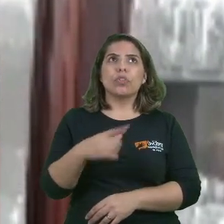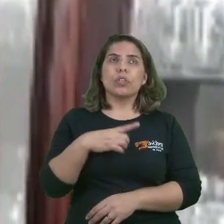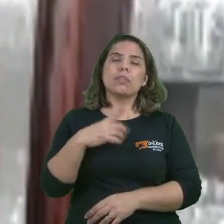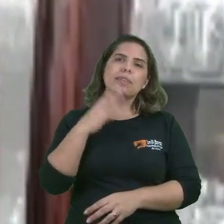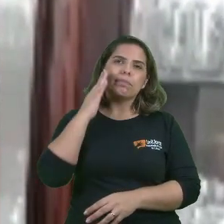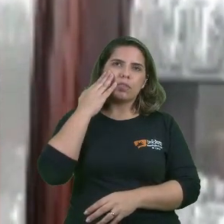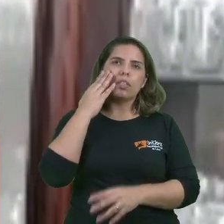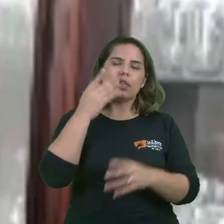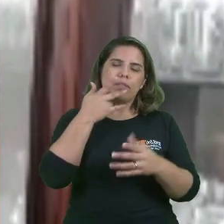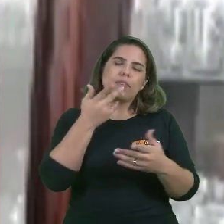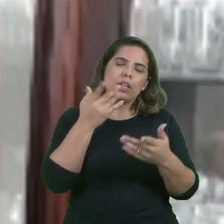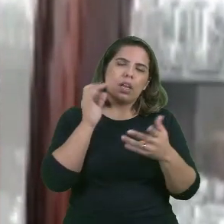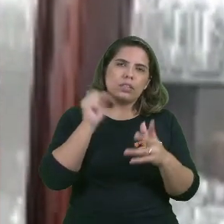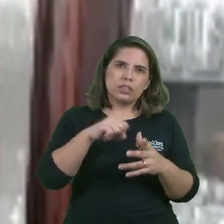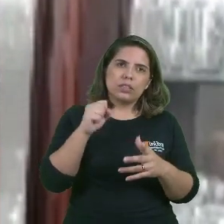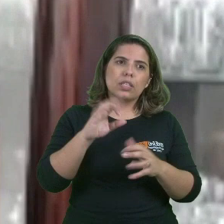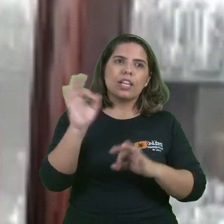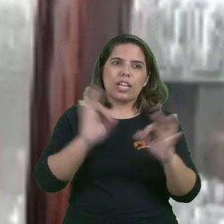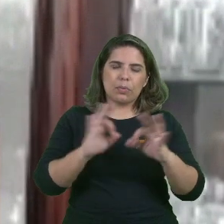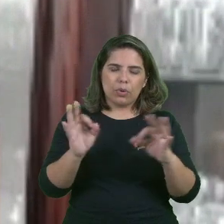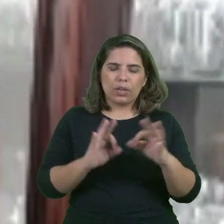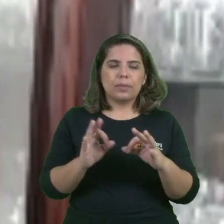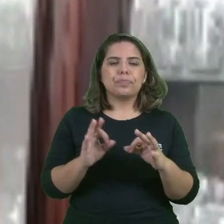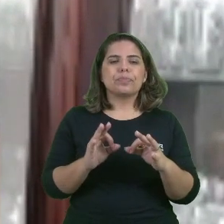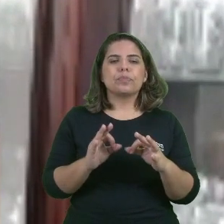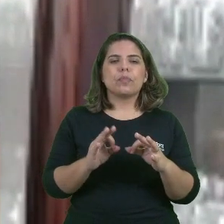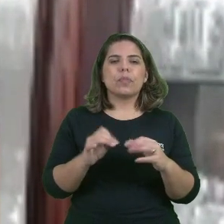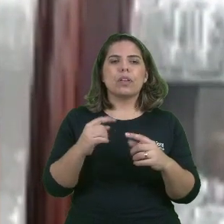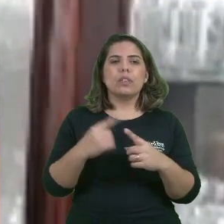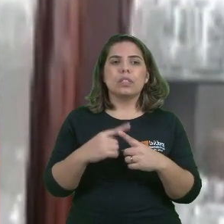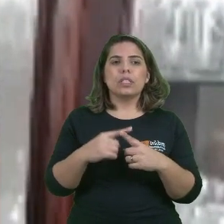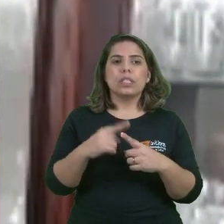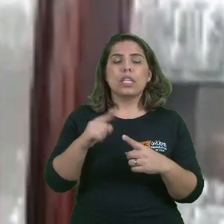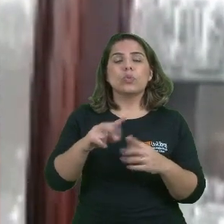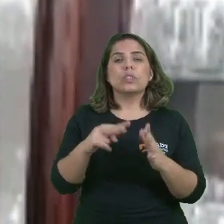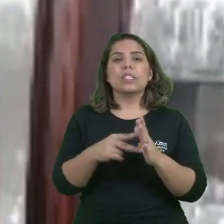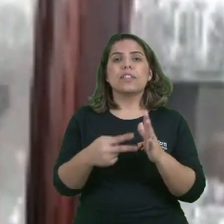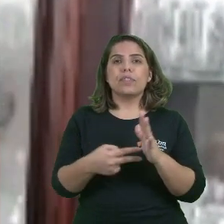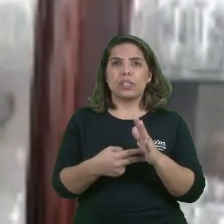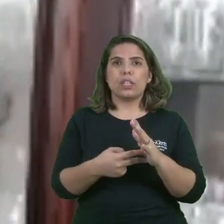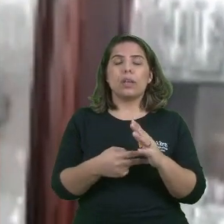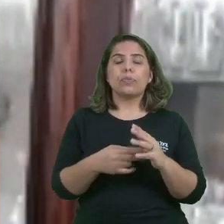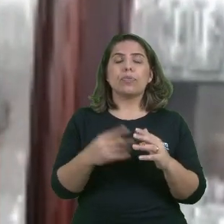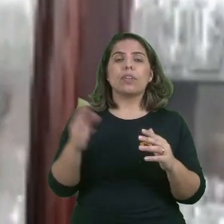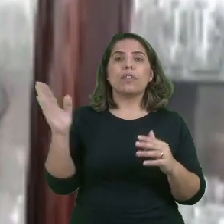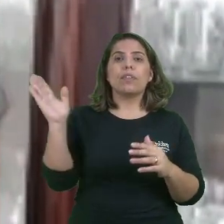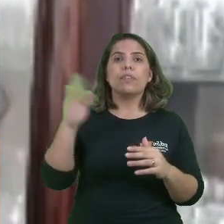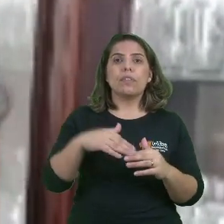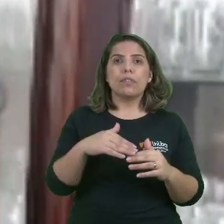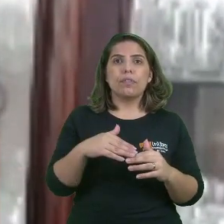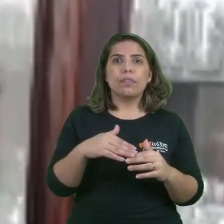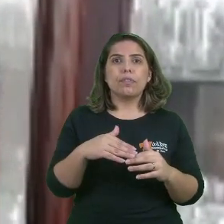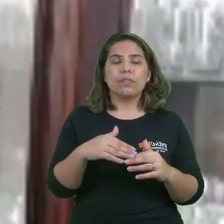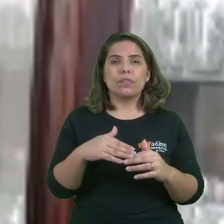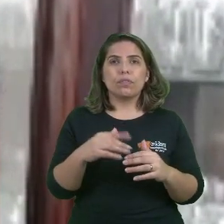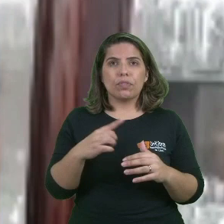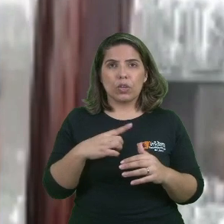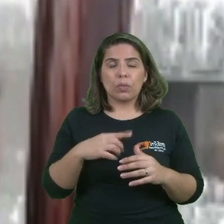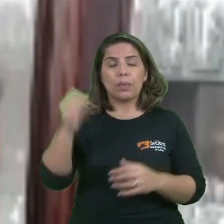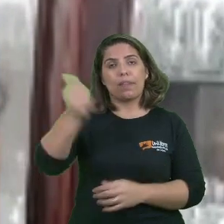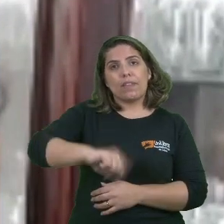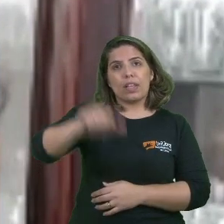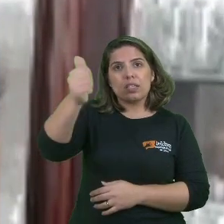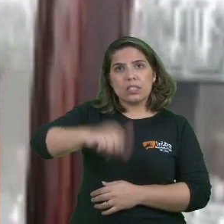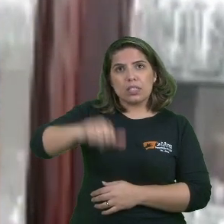te conhecer e se elaborar um pouco e significa veio a vida da variação